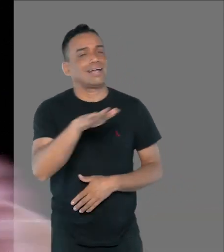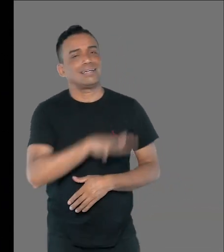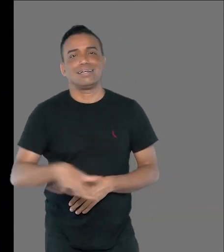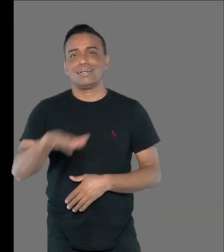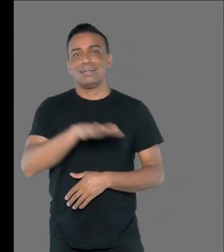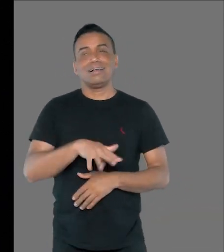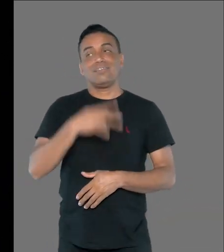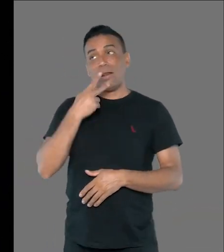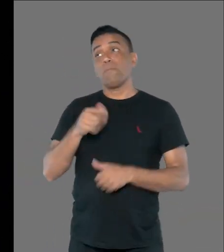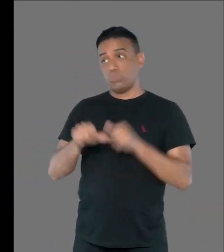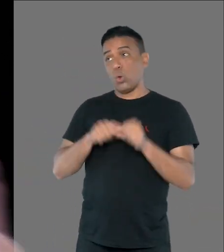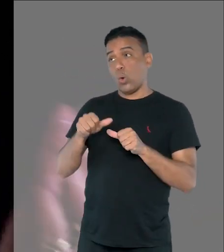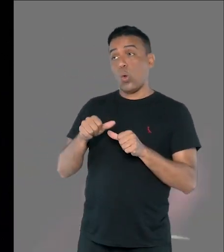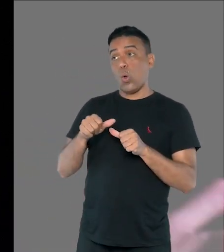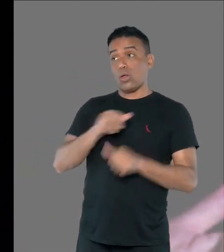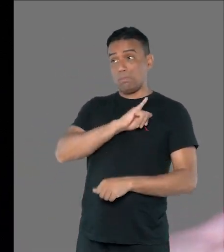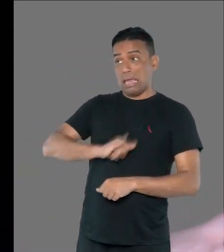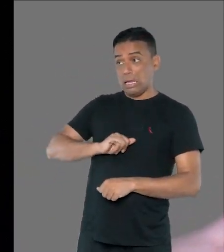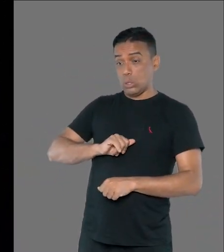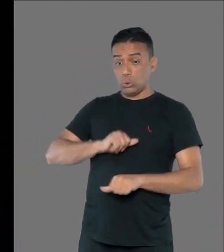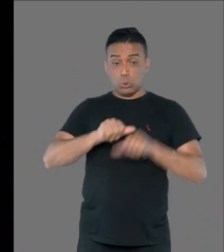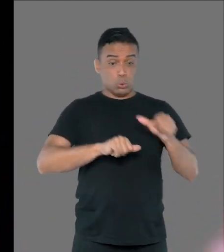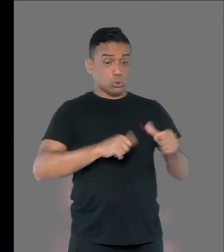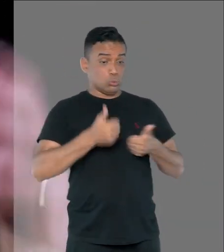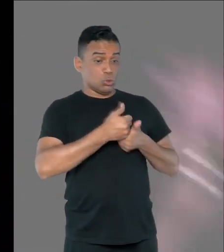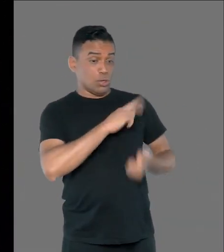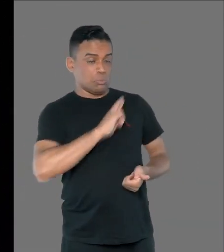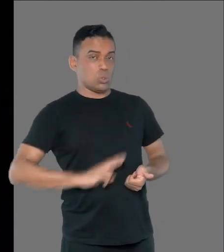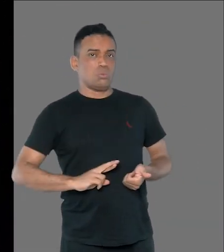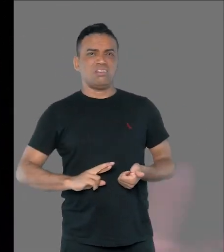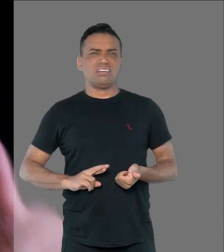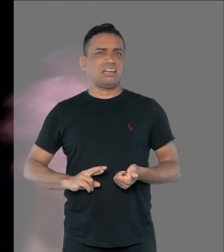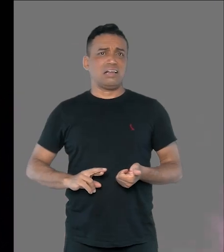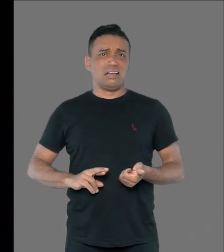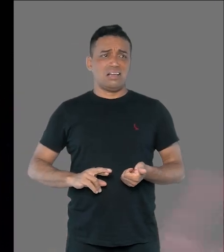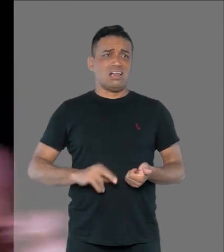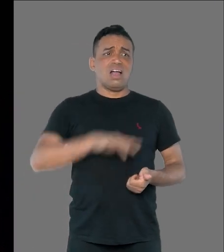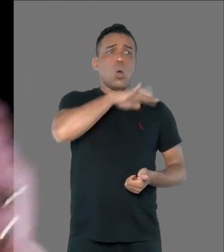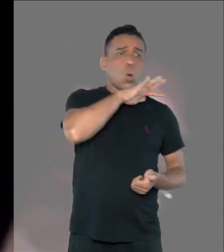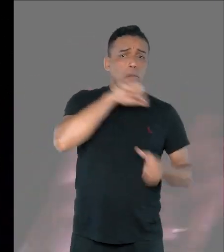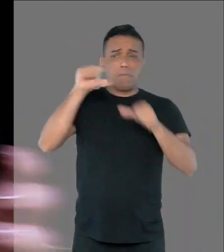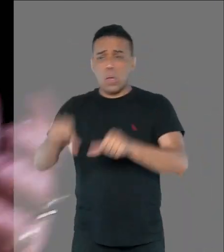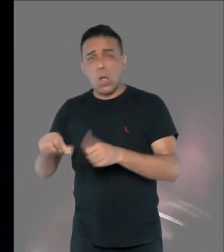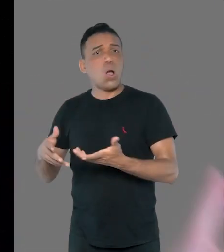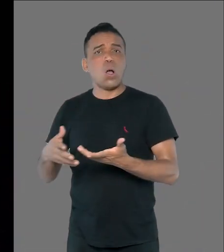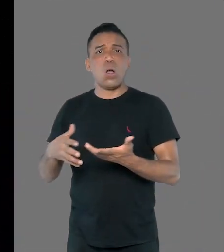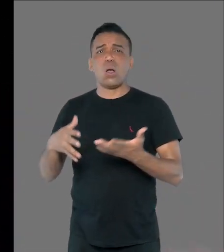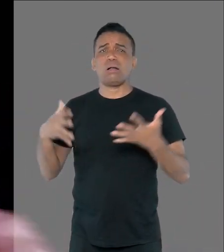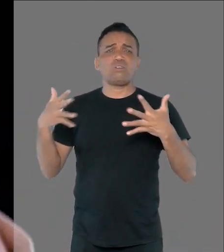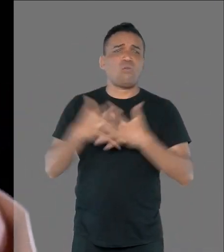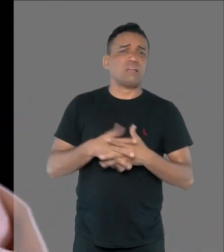mundo dizendo, mas nós trocamos o ruim pelo pior, como é que vai ser? Que bagunça é essa? Uma confusão, enfim,